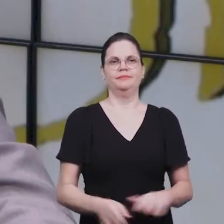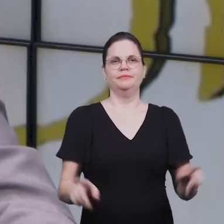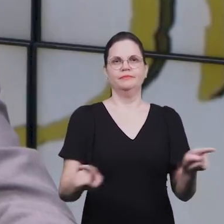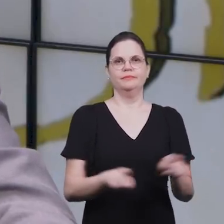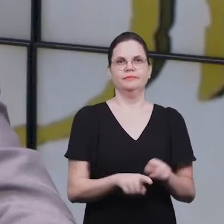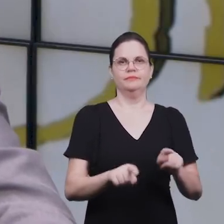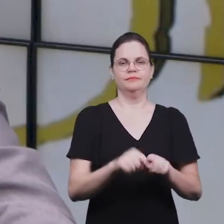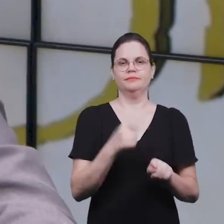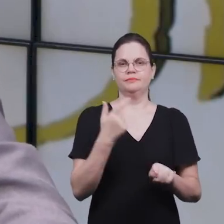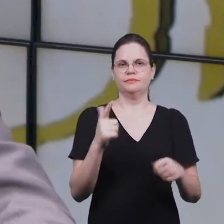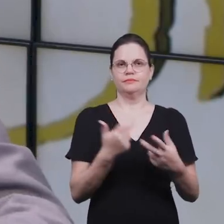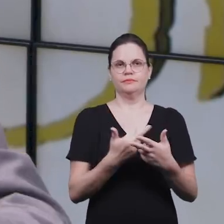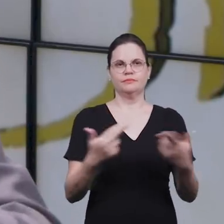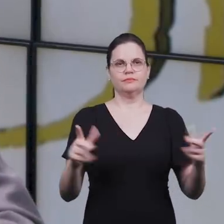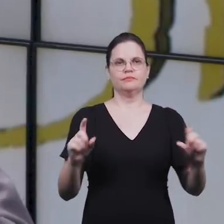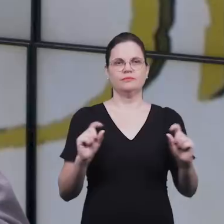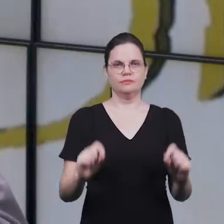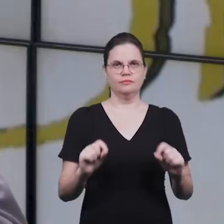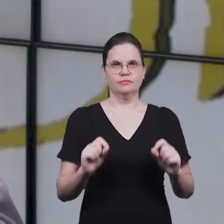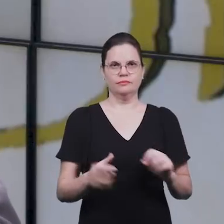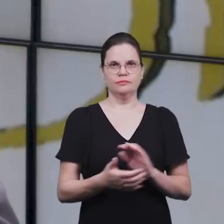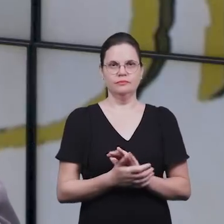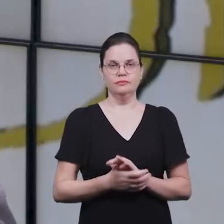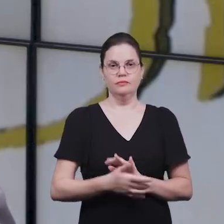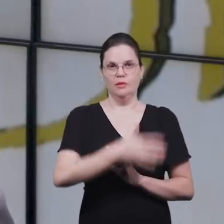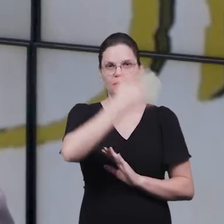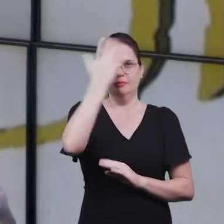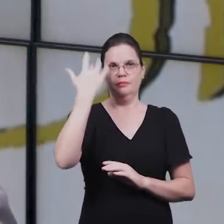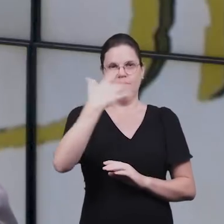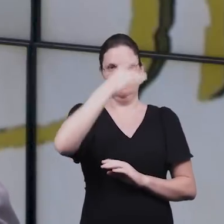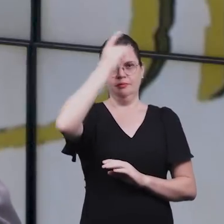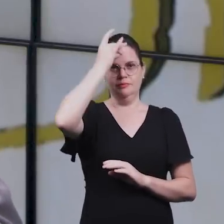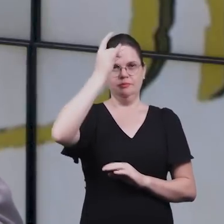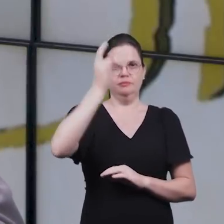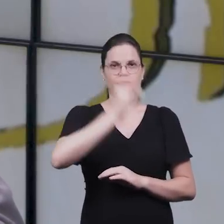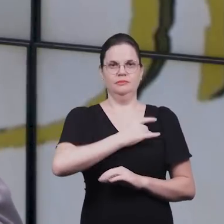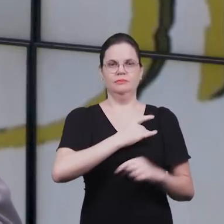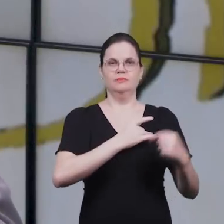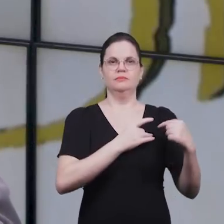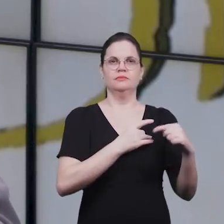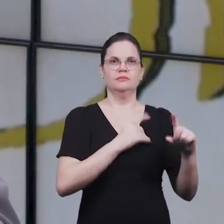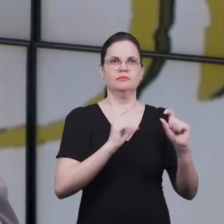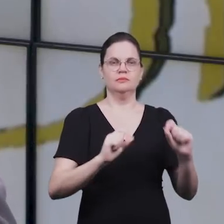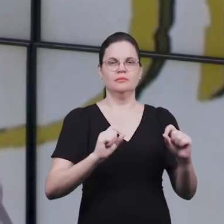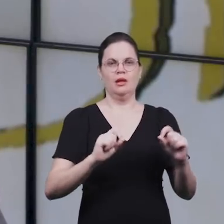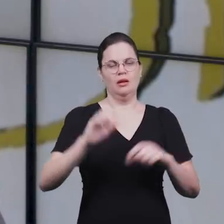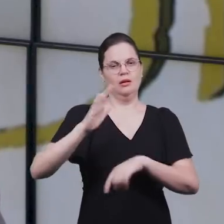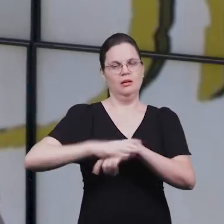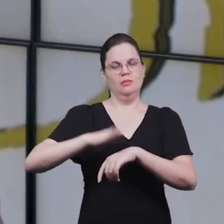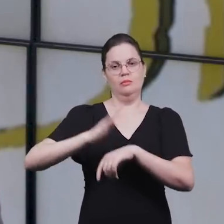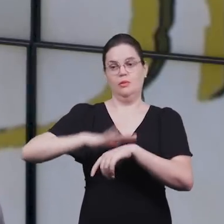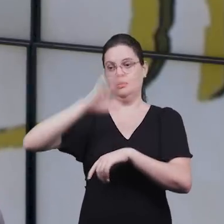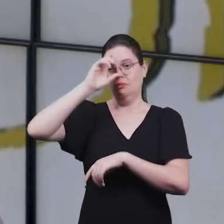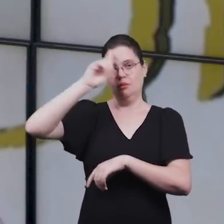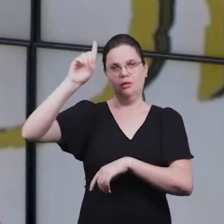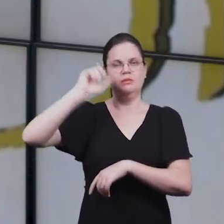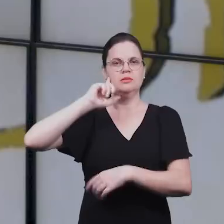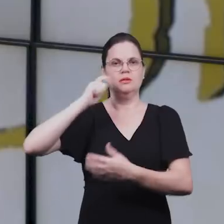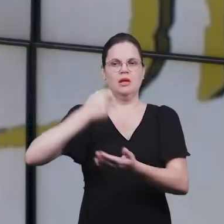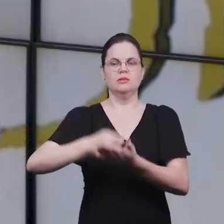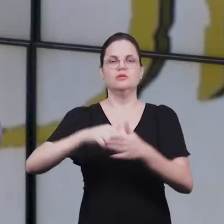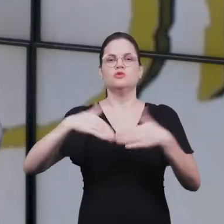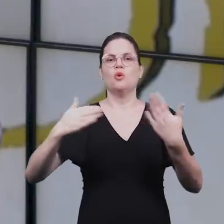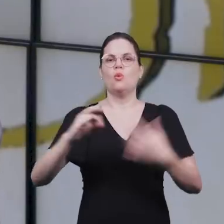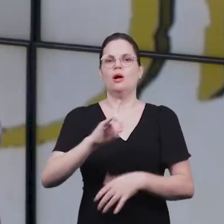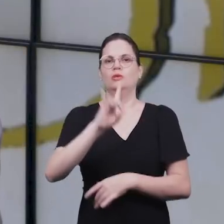aqui, encerrando, é que o batismo com o Espírito Santo é um ato soberano de Deus. O